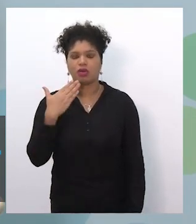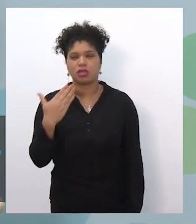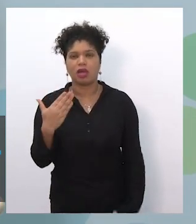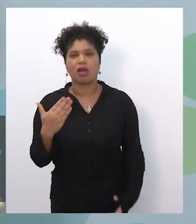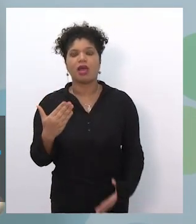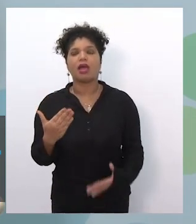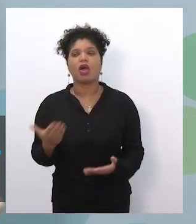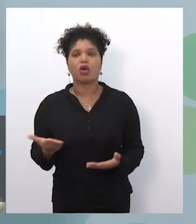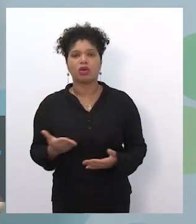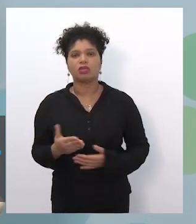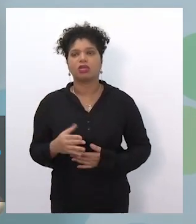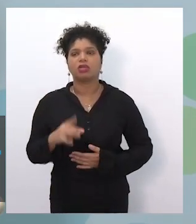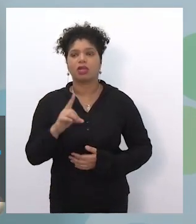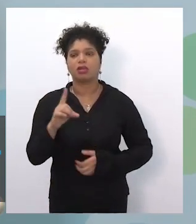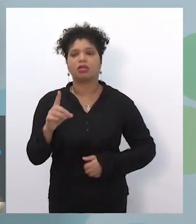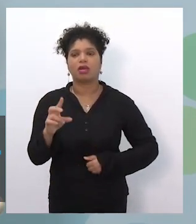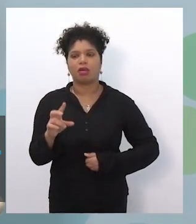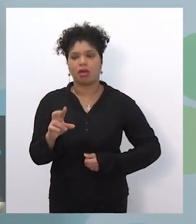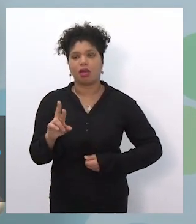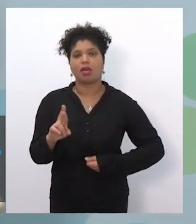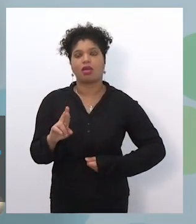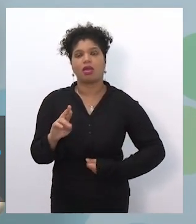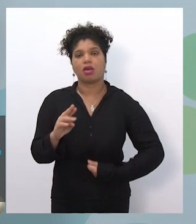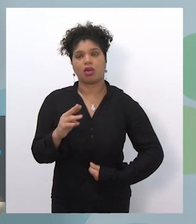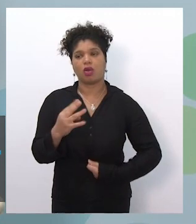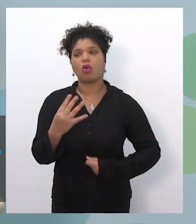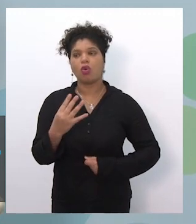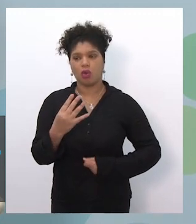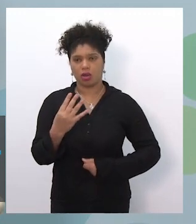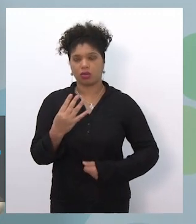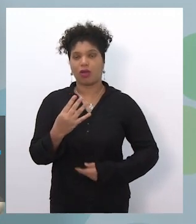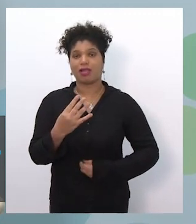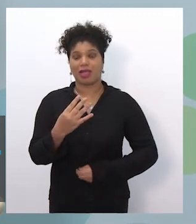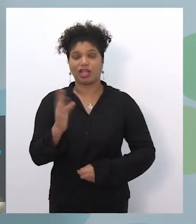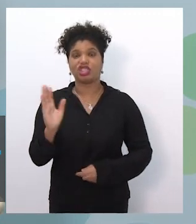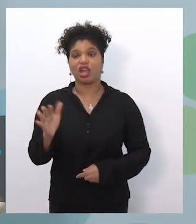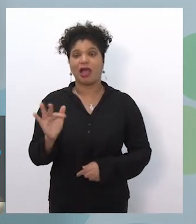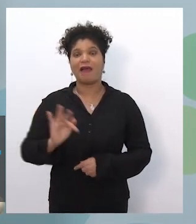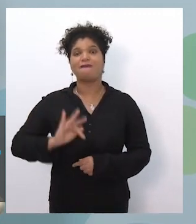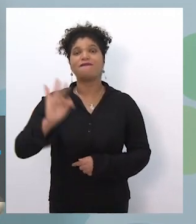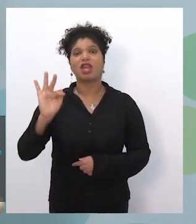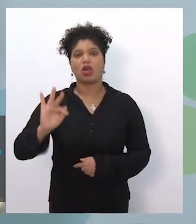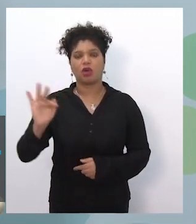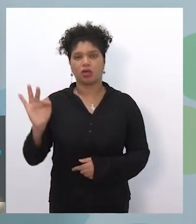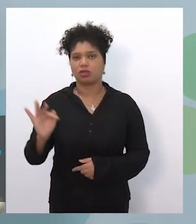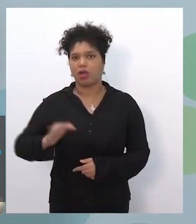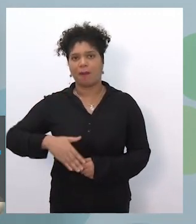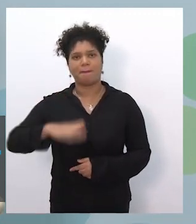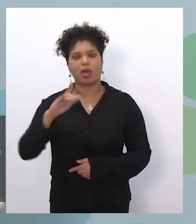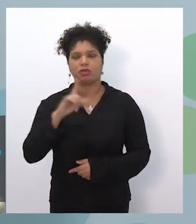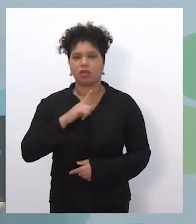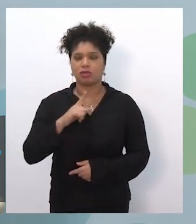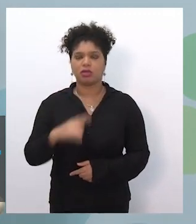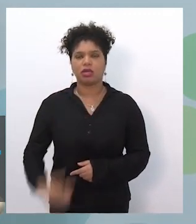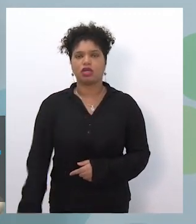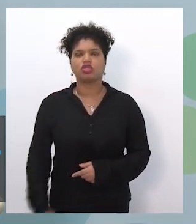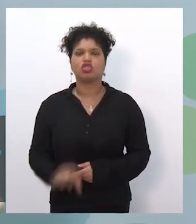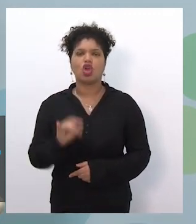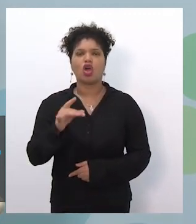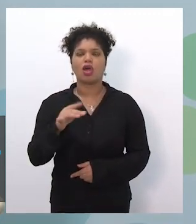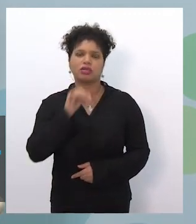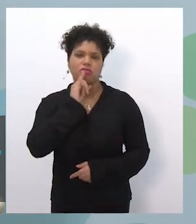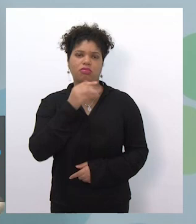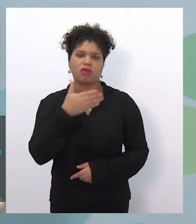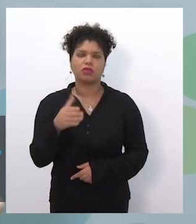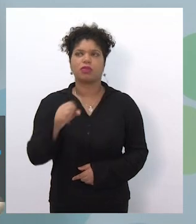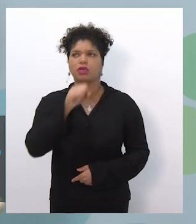que é o DDR4, que você já encontra com uma frequência já alta, né? Então, para usar de exemplo, uma memória